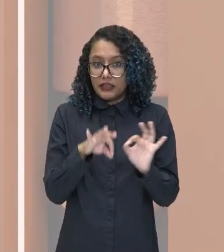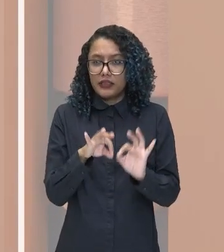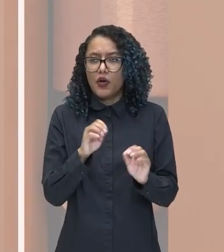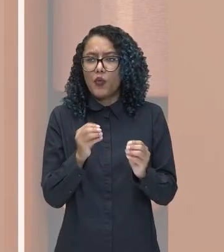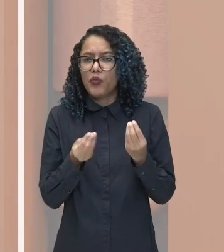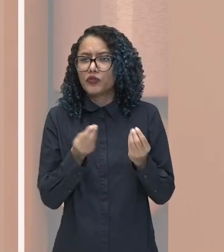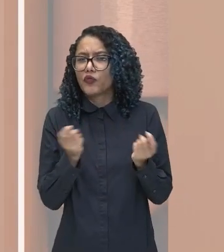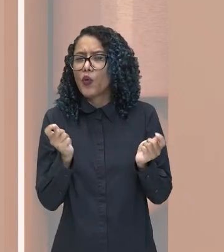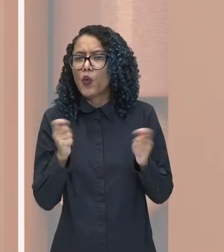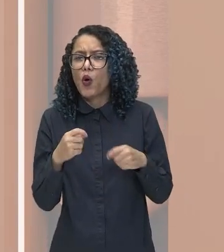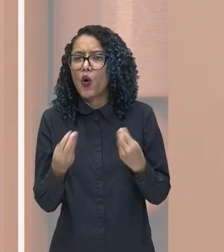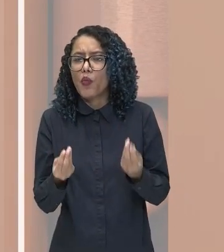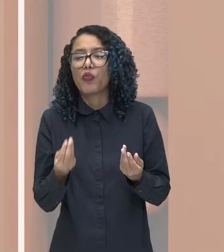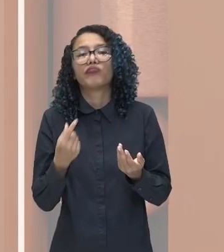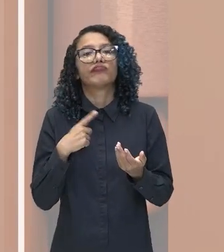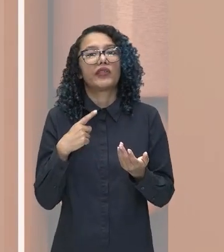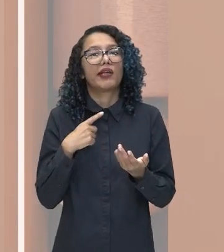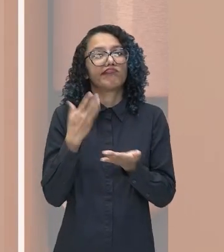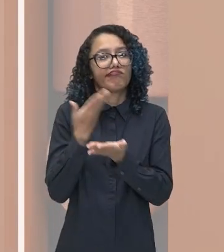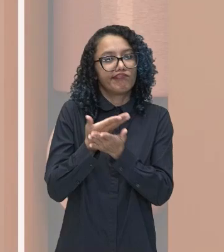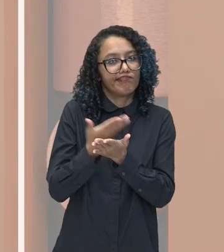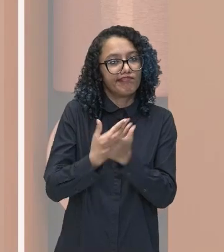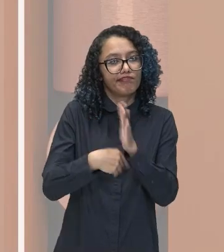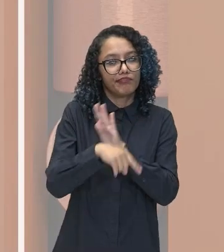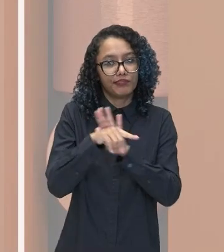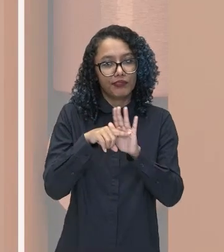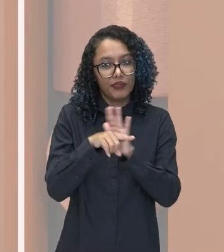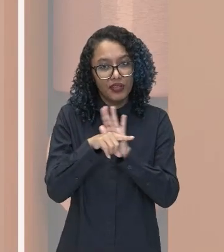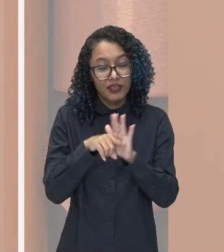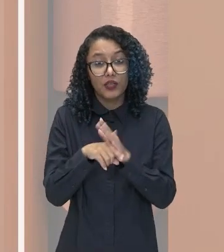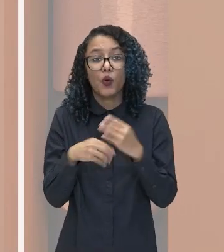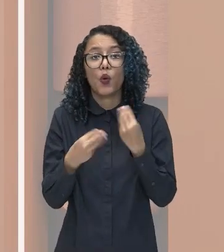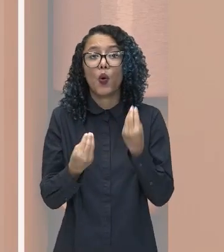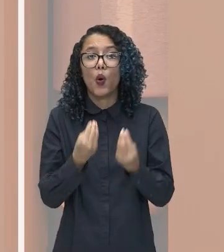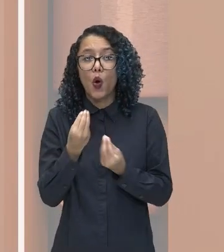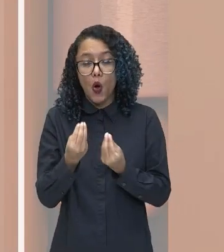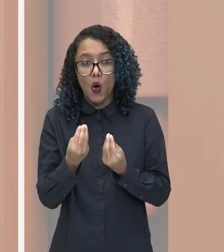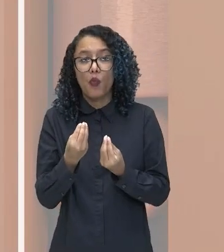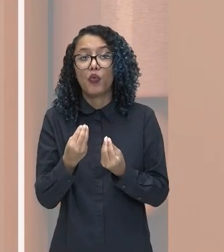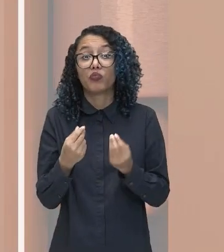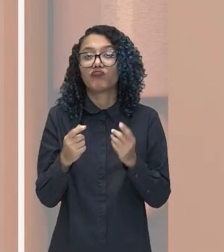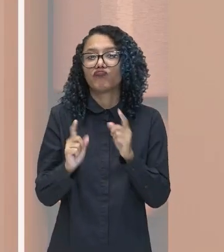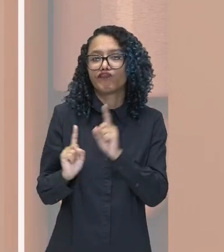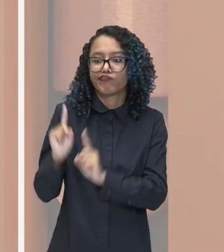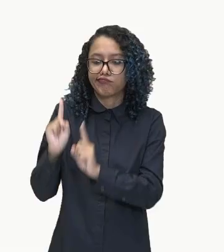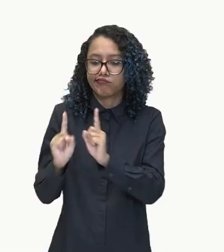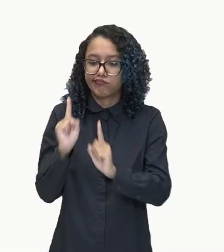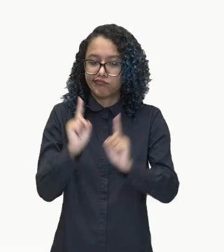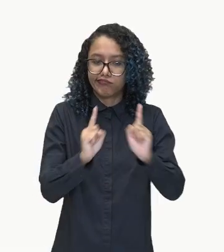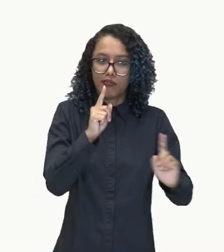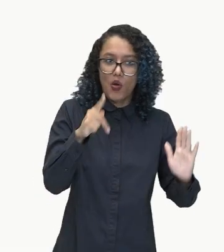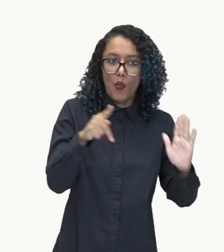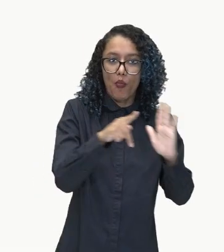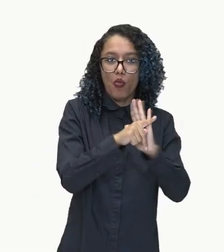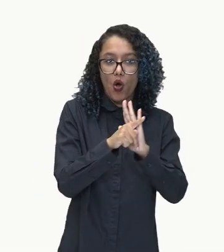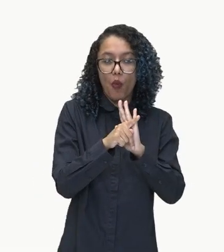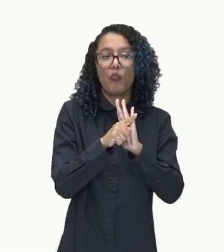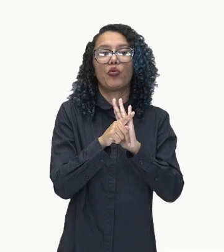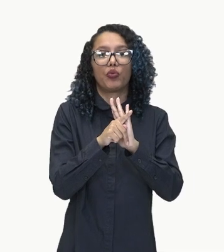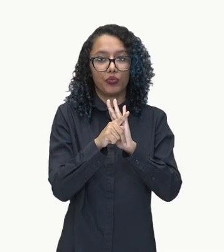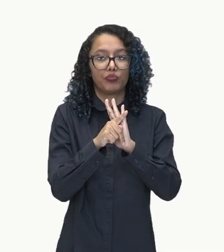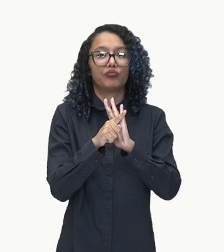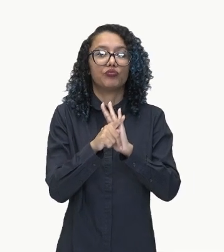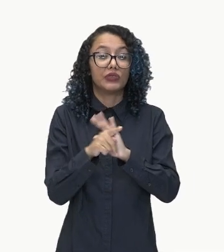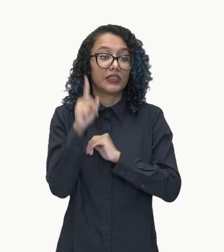E esses estudos vêm principalmente através do censo lá dos Estados Unidos da América. Então, olha só. Esse